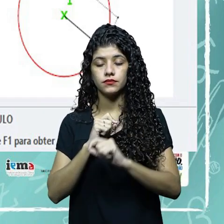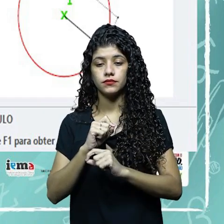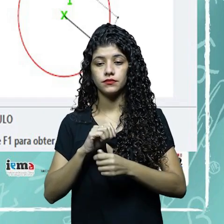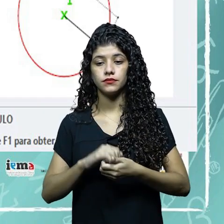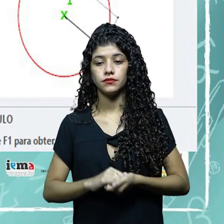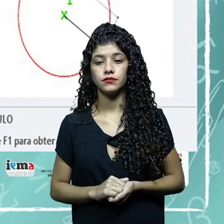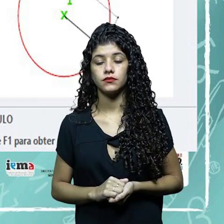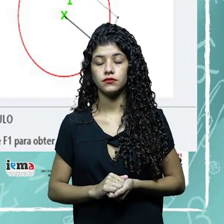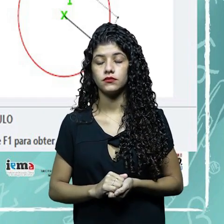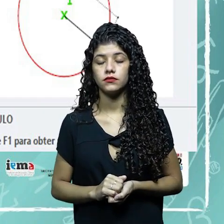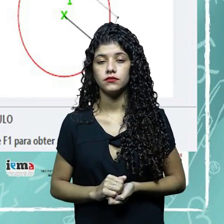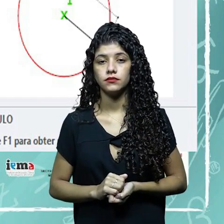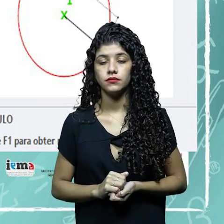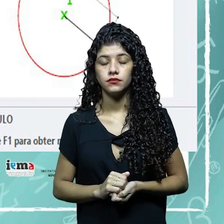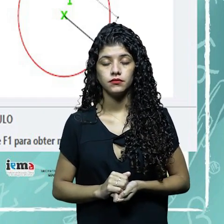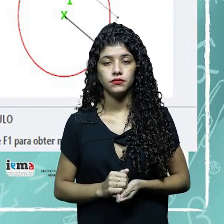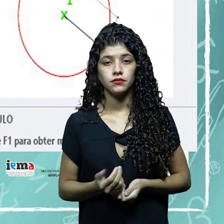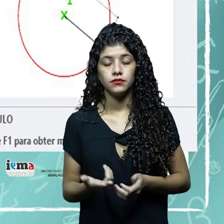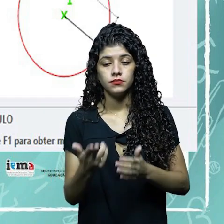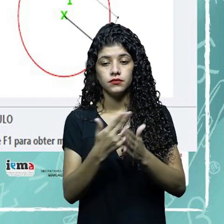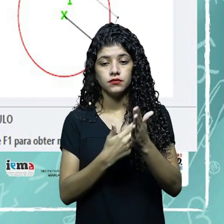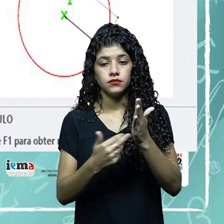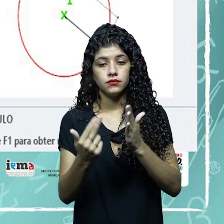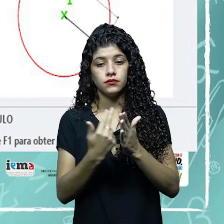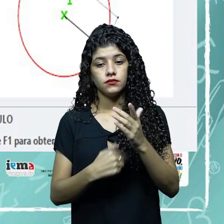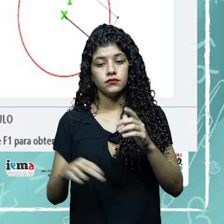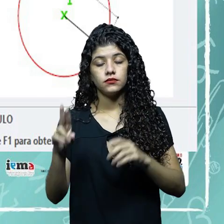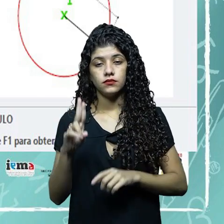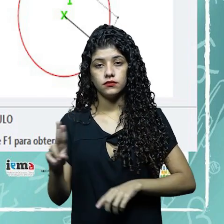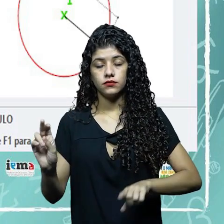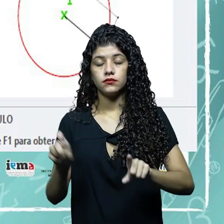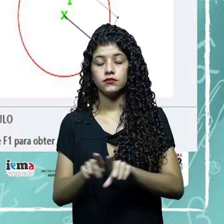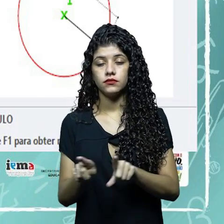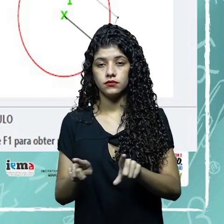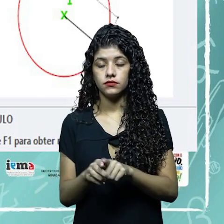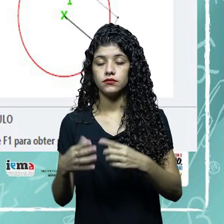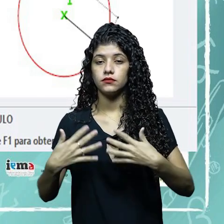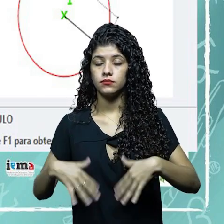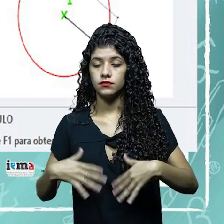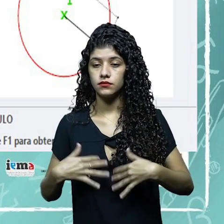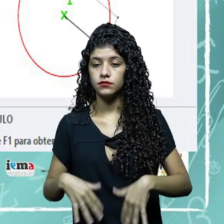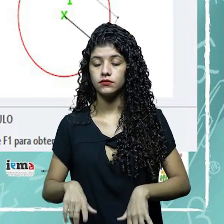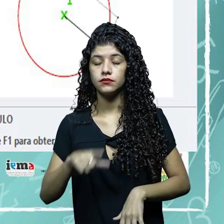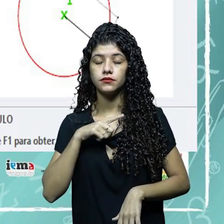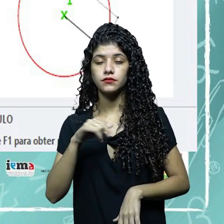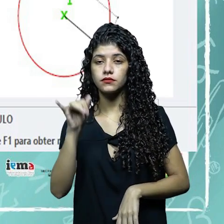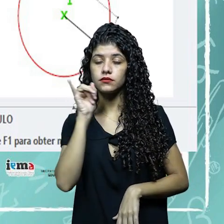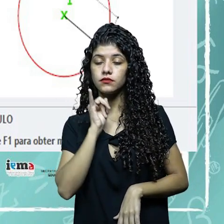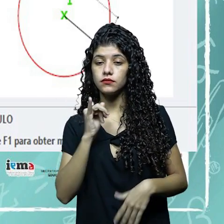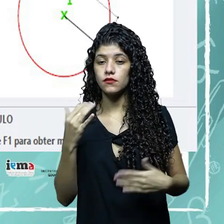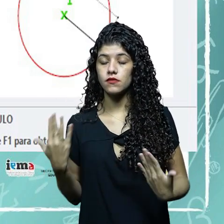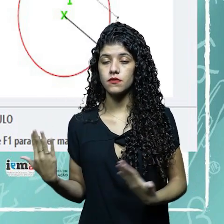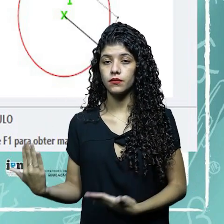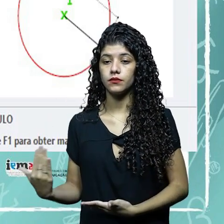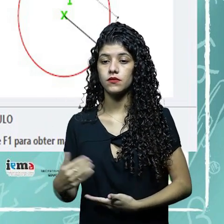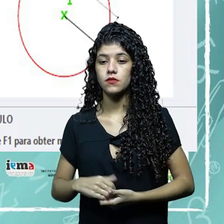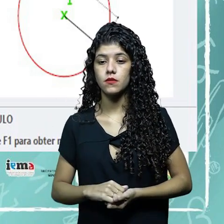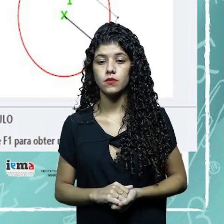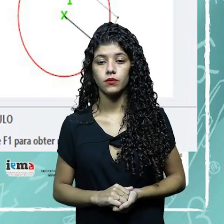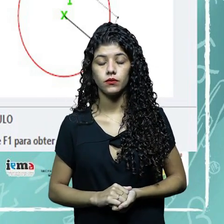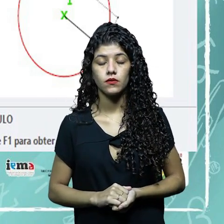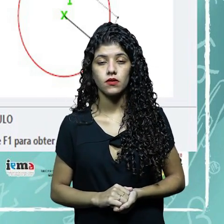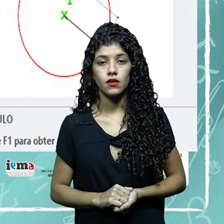de eletromecânica ou mecânica, utiliza-se também bastante. Às vezes, como está o exemplo aqui, ó.